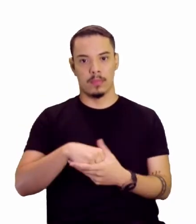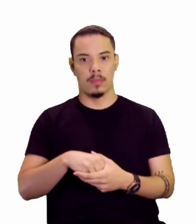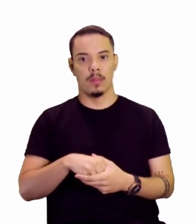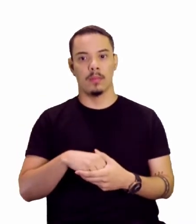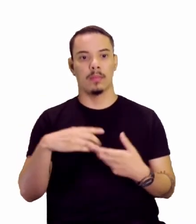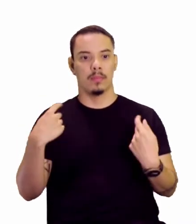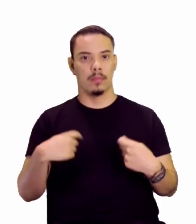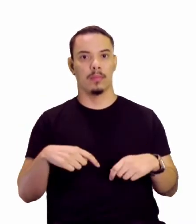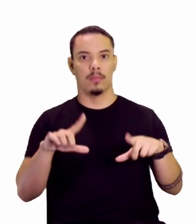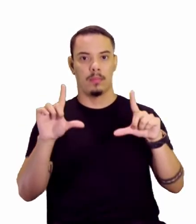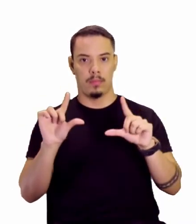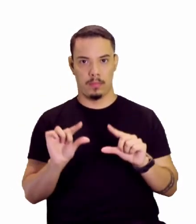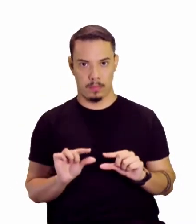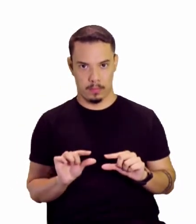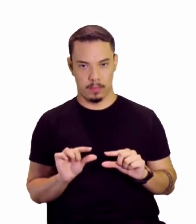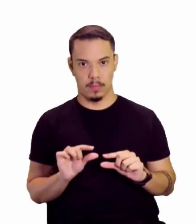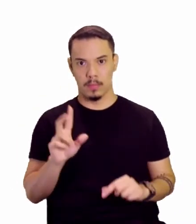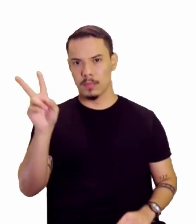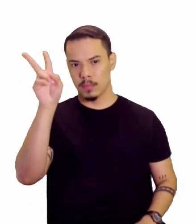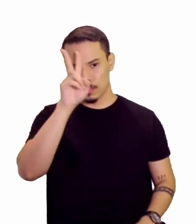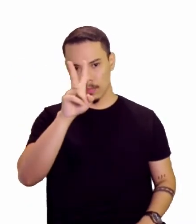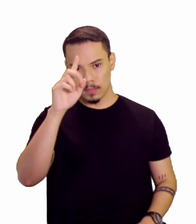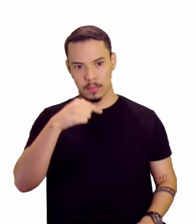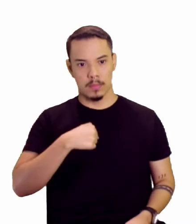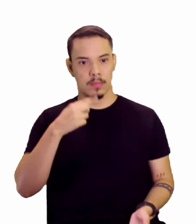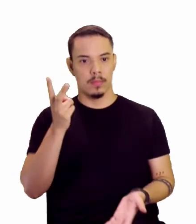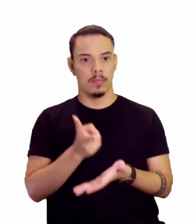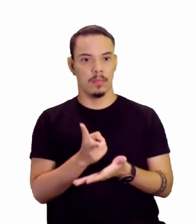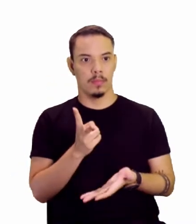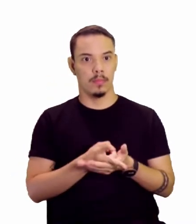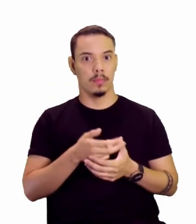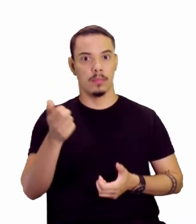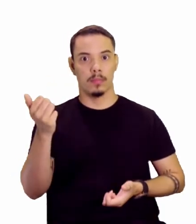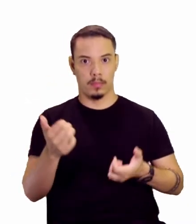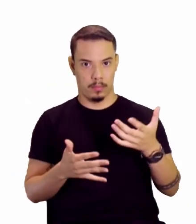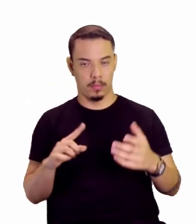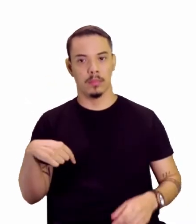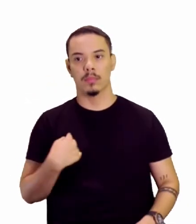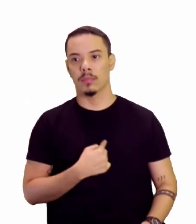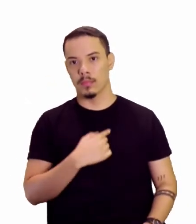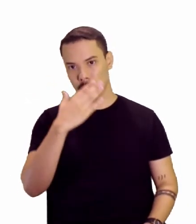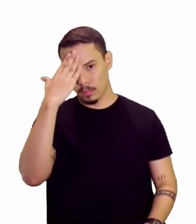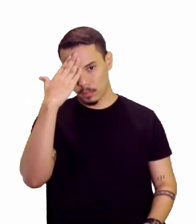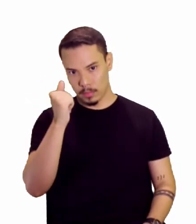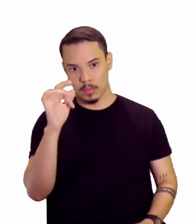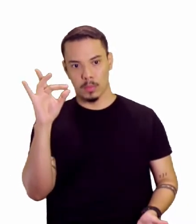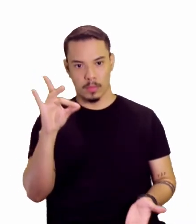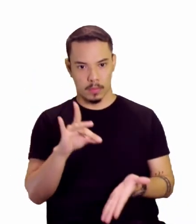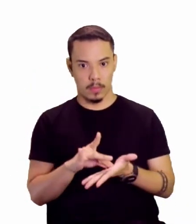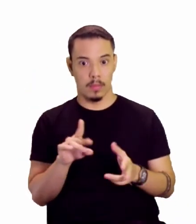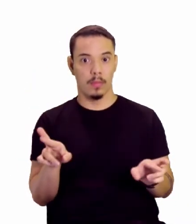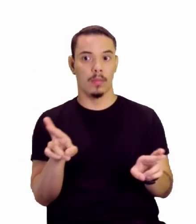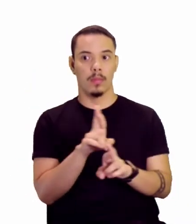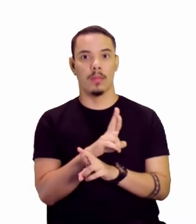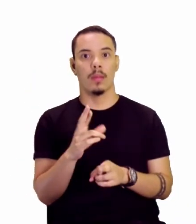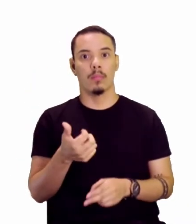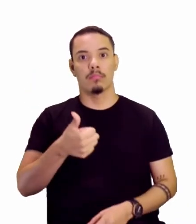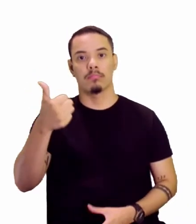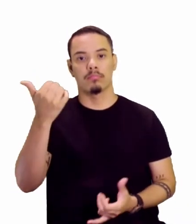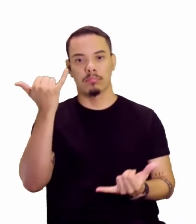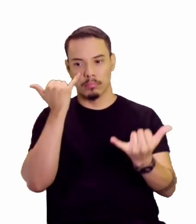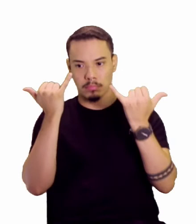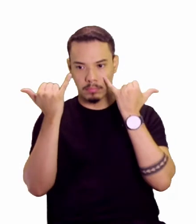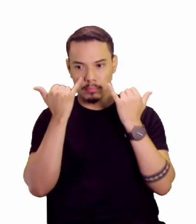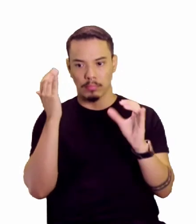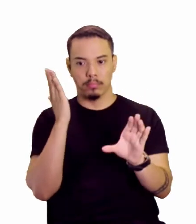tem que ser menor. Lembra que sempre está falando do filete menor, a gente viu que é verdade, mas está relacionando com a primeira informação. Devido